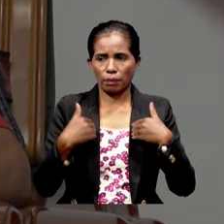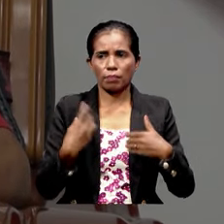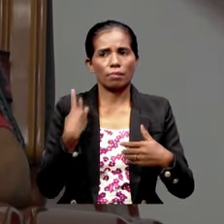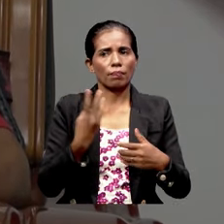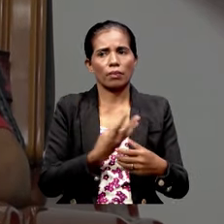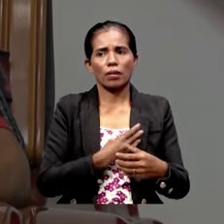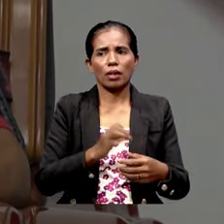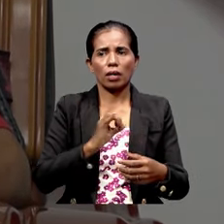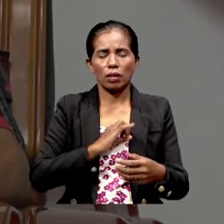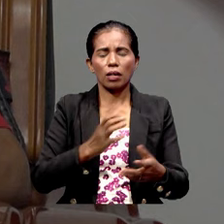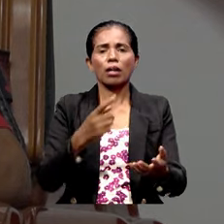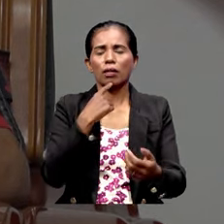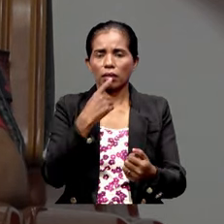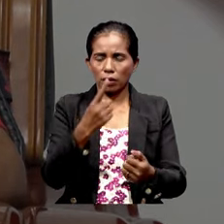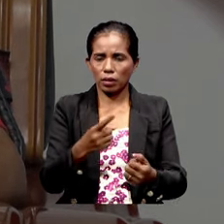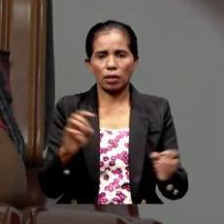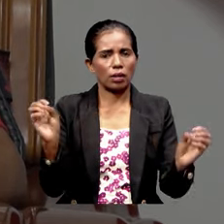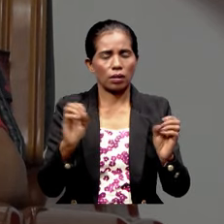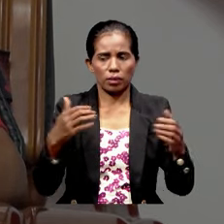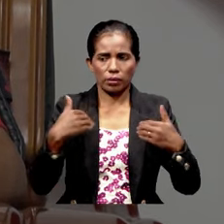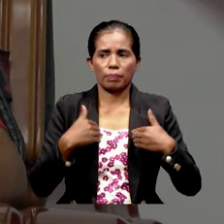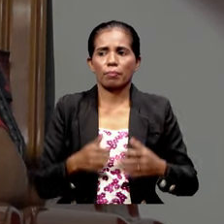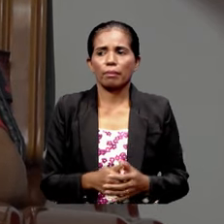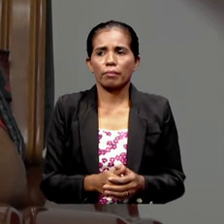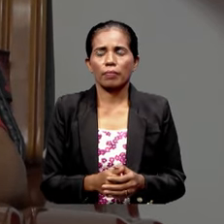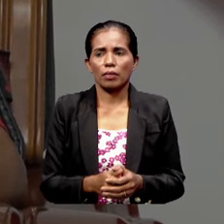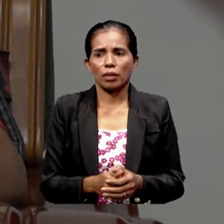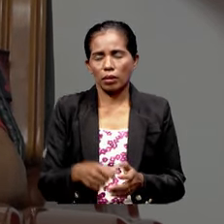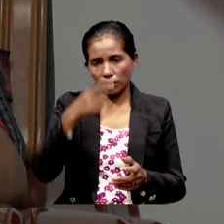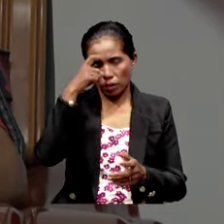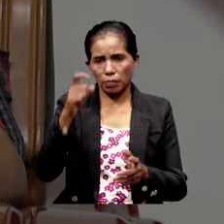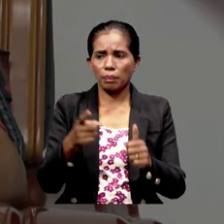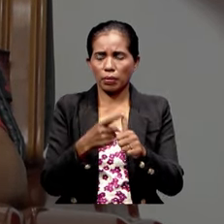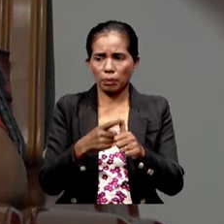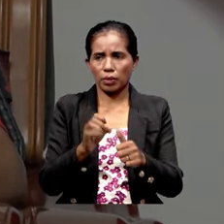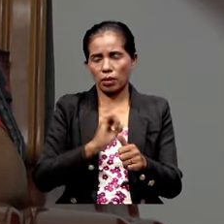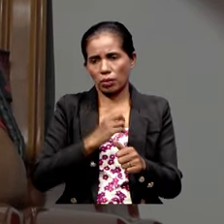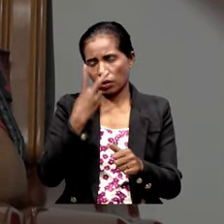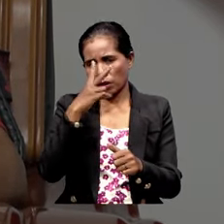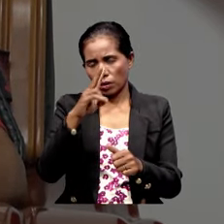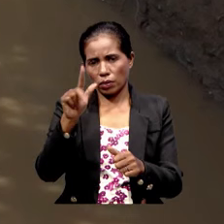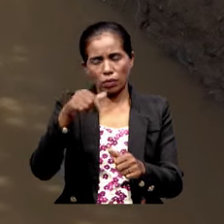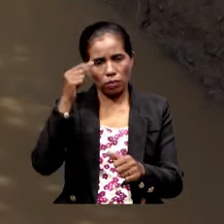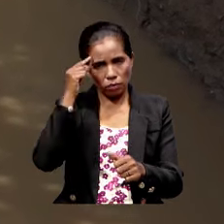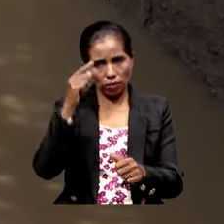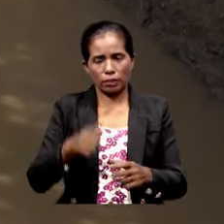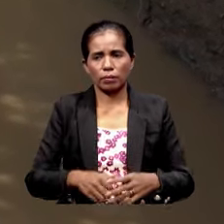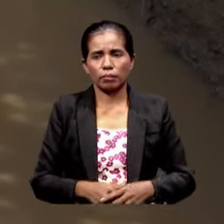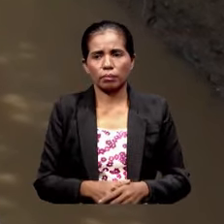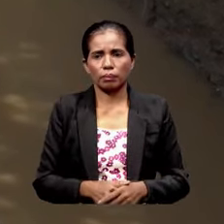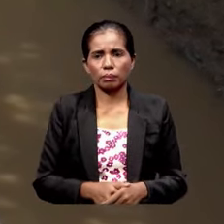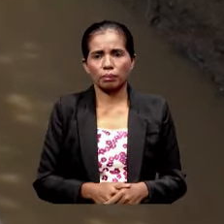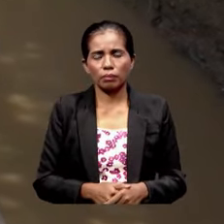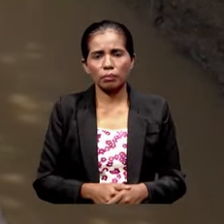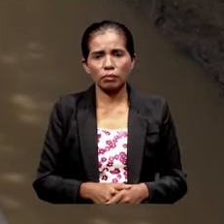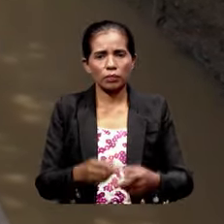e nunca ia o cara de Franco o cara que era nunca ia e tá nunca ia tá mas primeiro o governo não tá mesmo não tá tão não e a